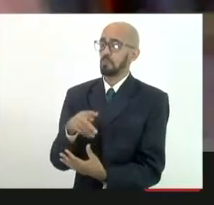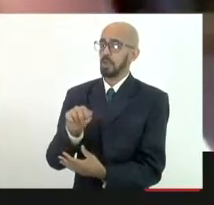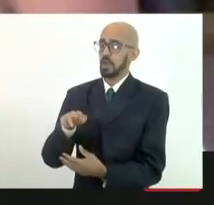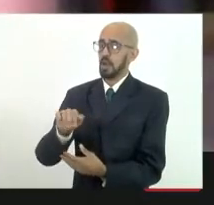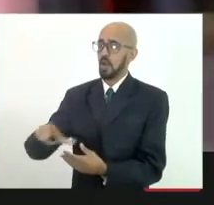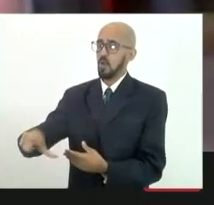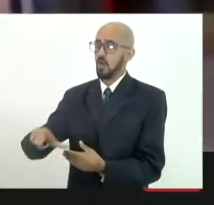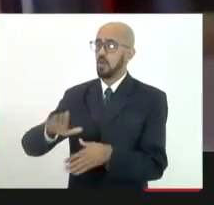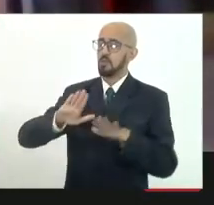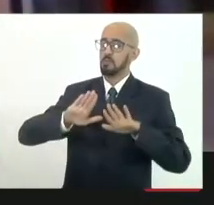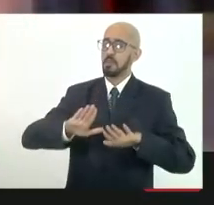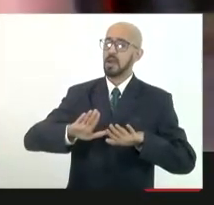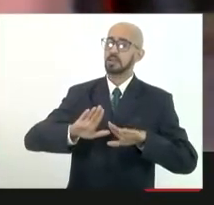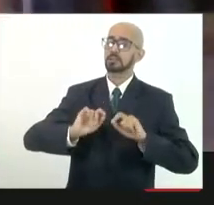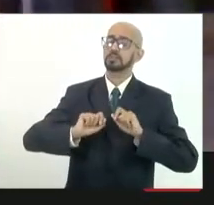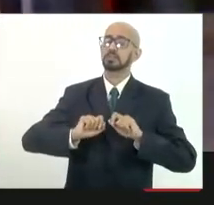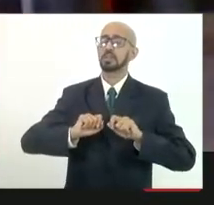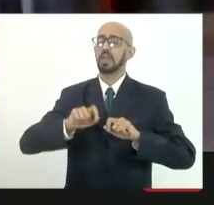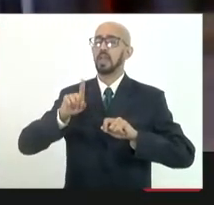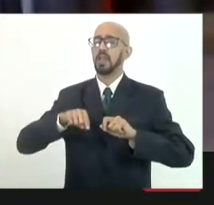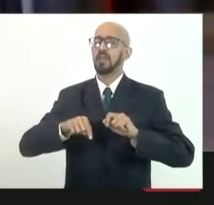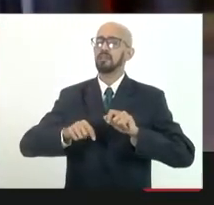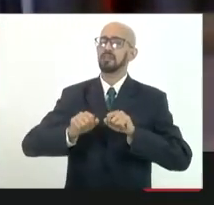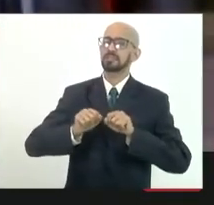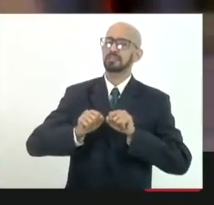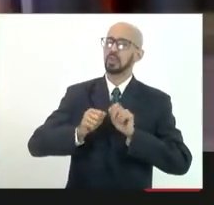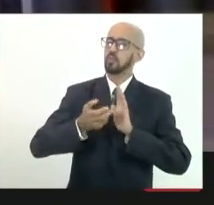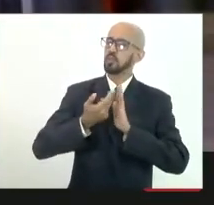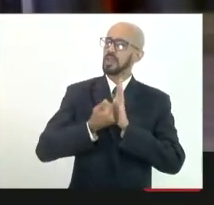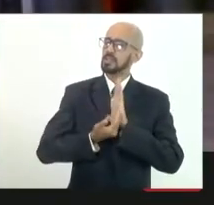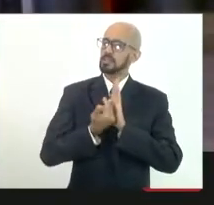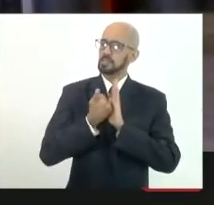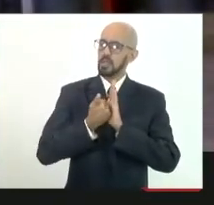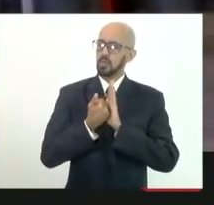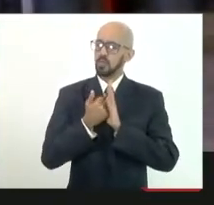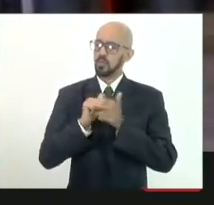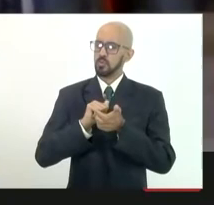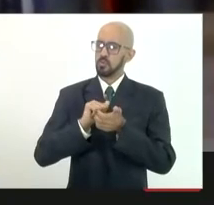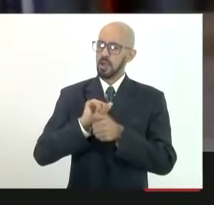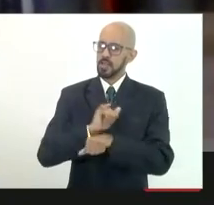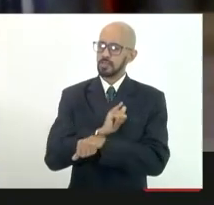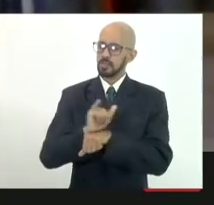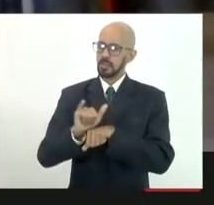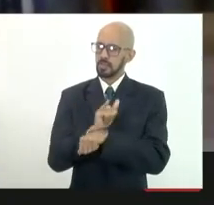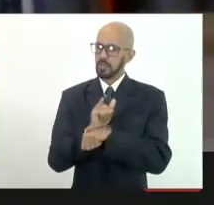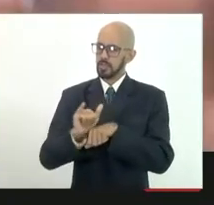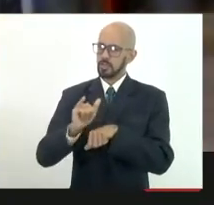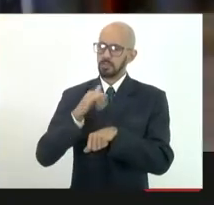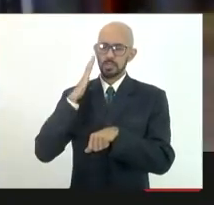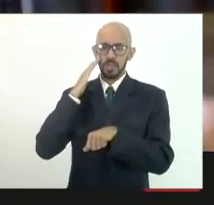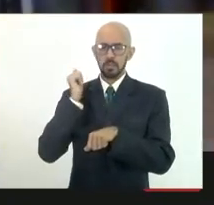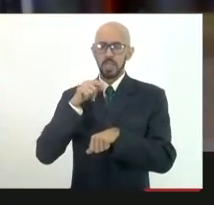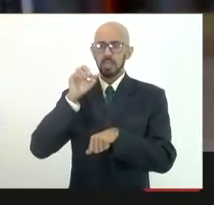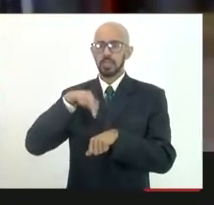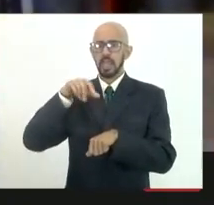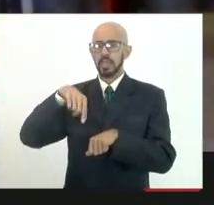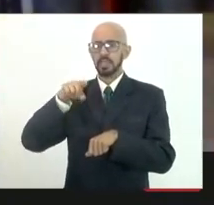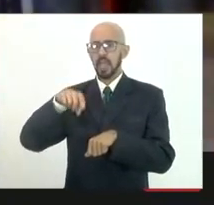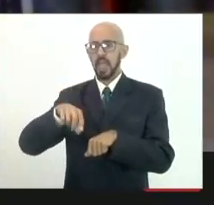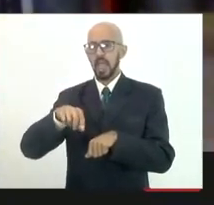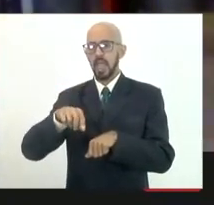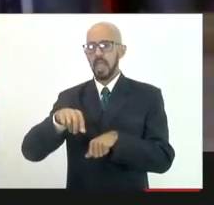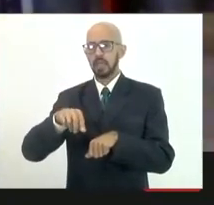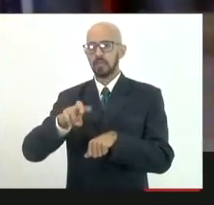talvez, articular e desenhar muito bem quem seriam os destinatários dessa política, e acho que isso é uma